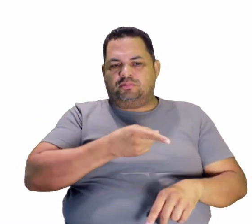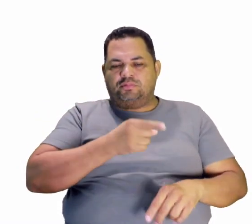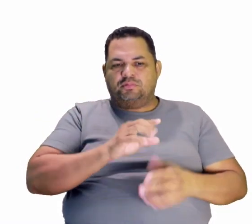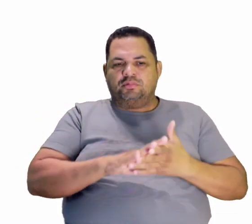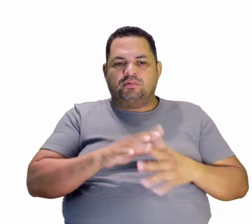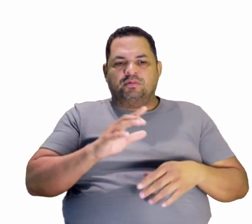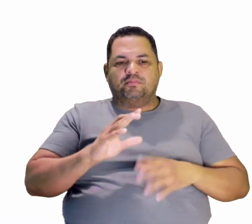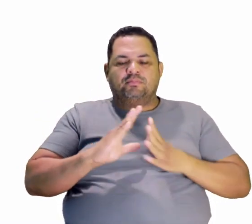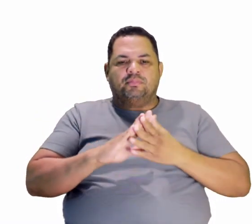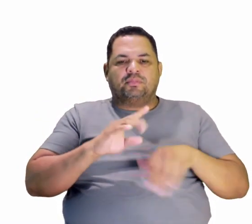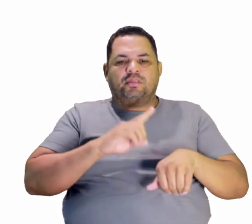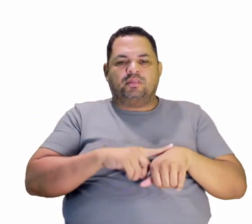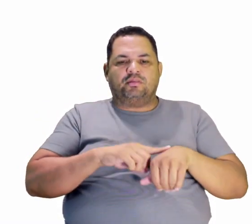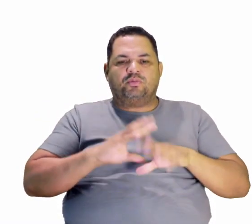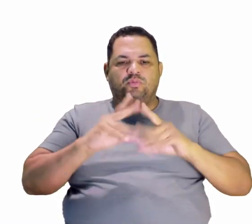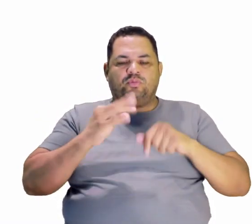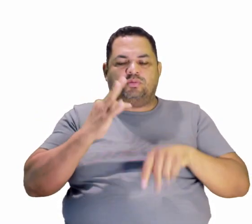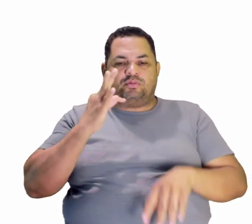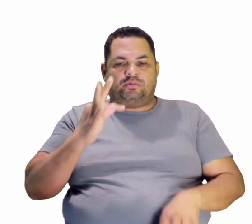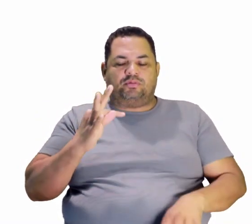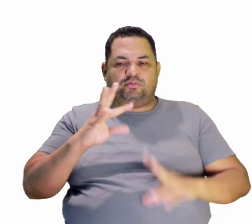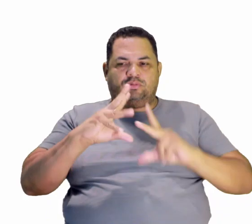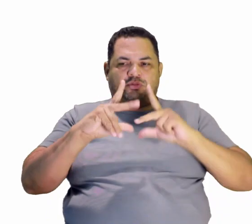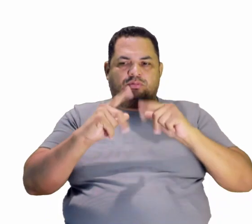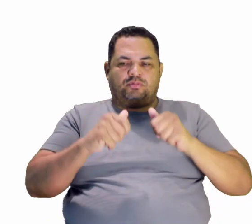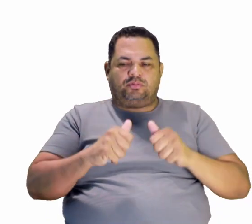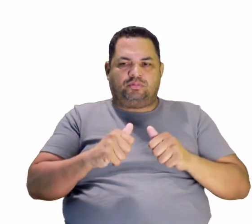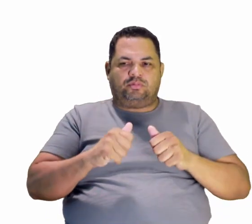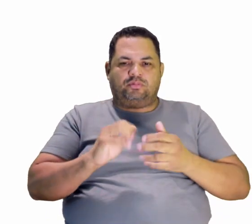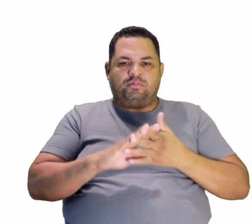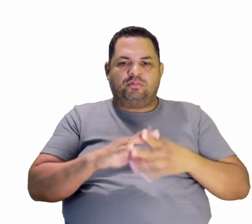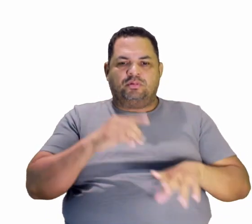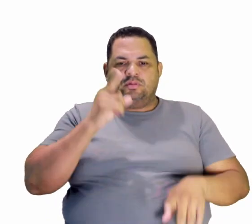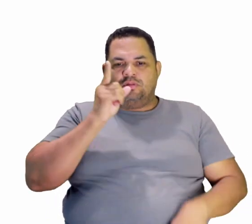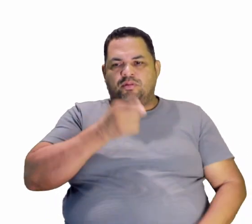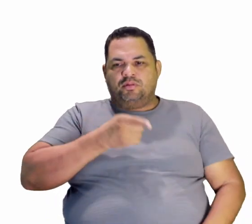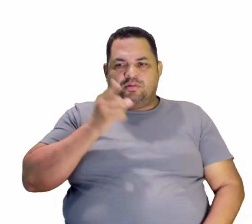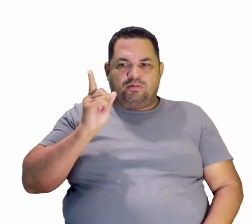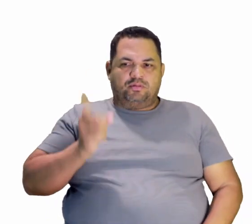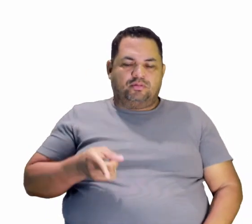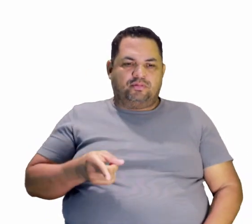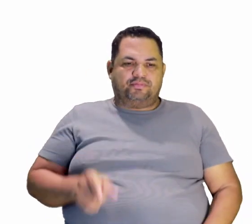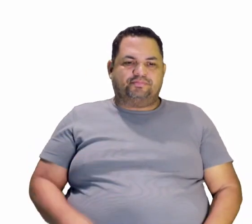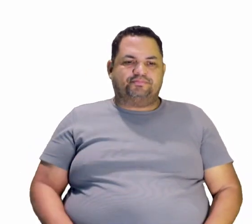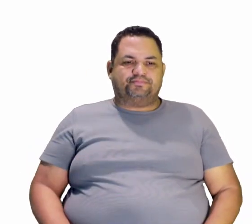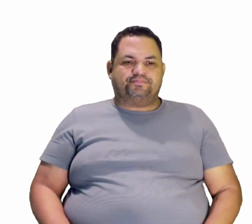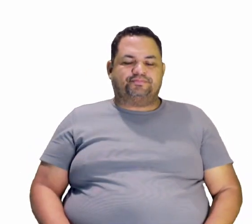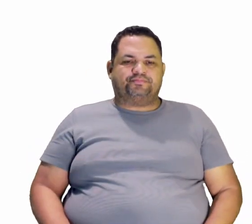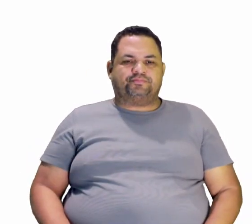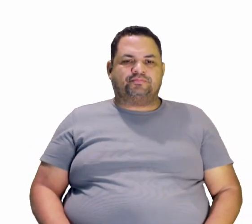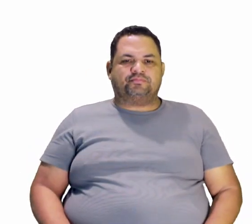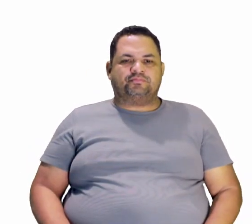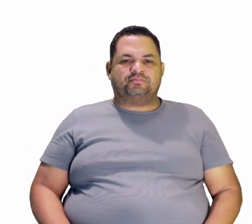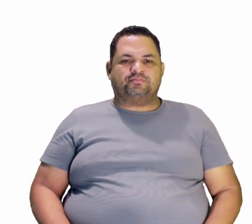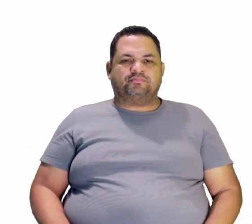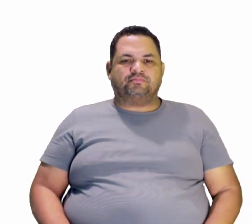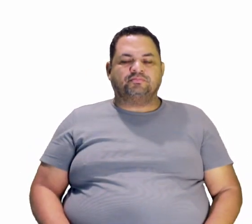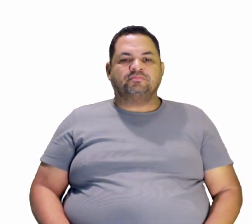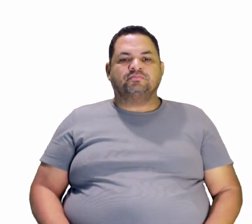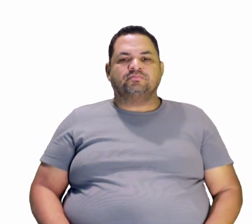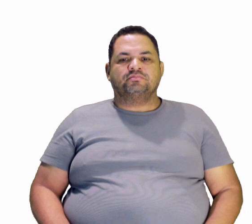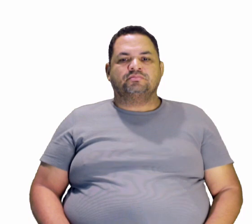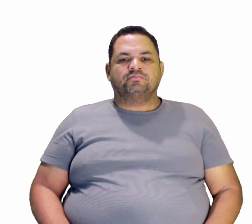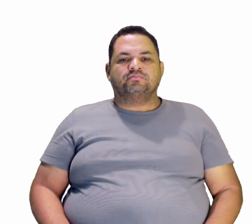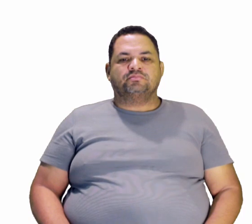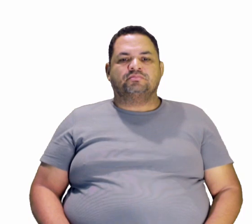tempo total foi de raiz de 2. Cortou 2 vezes, ó, 2 vezes raiz de 2